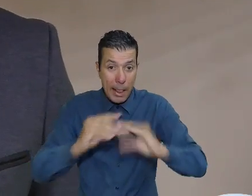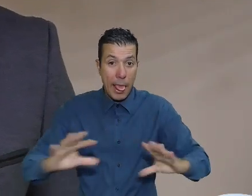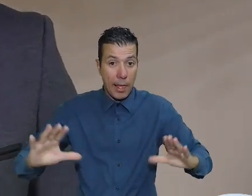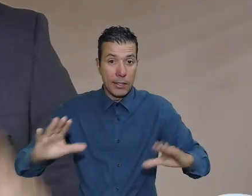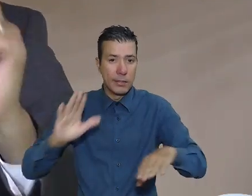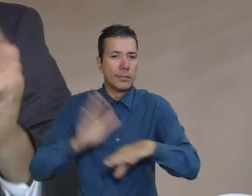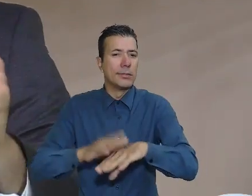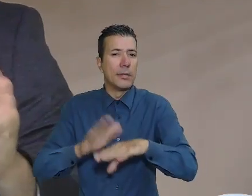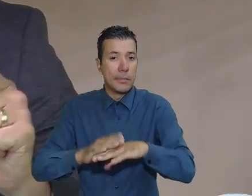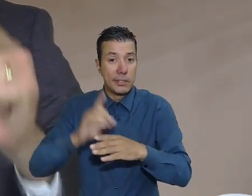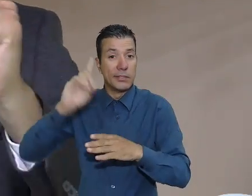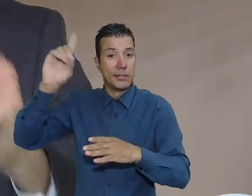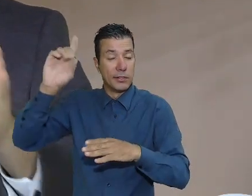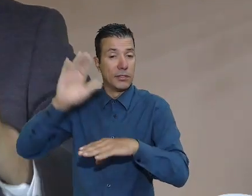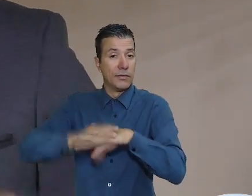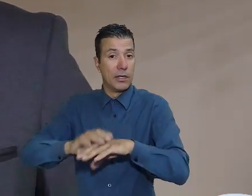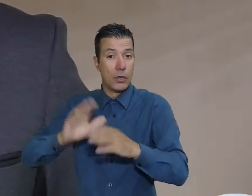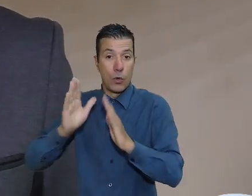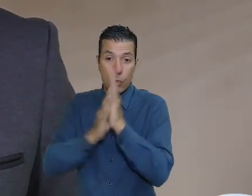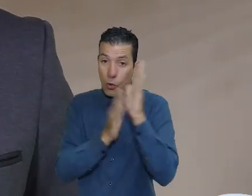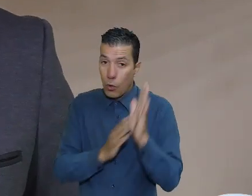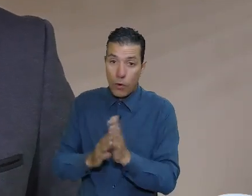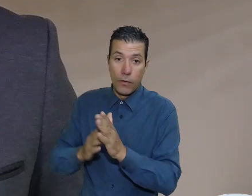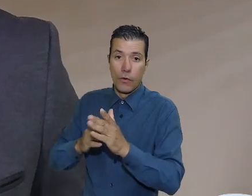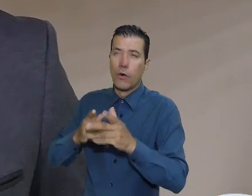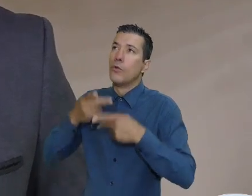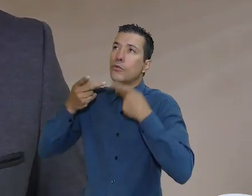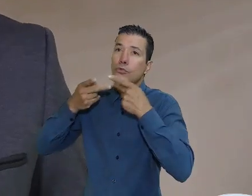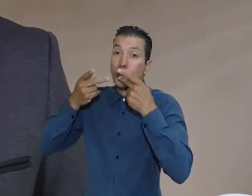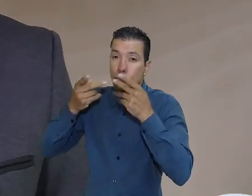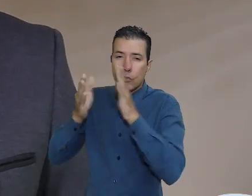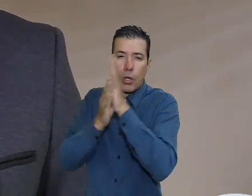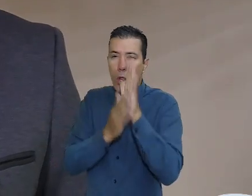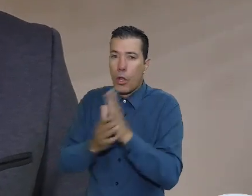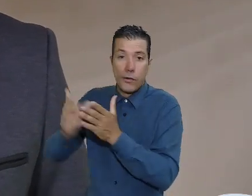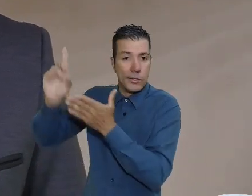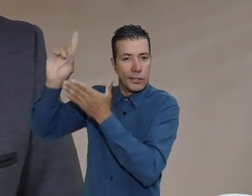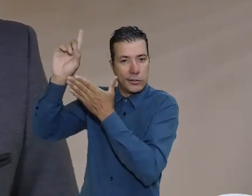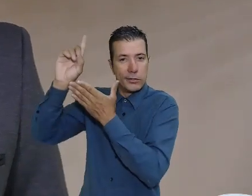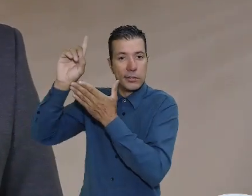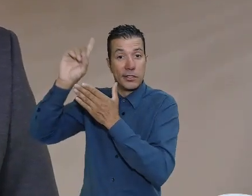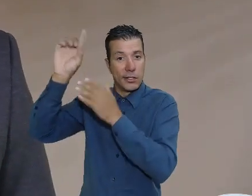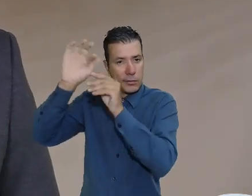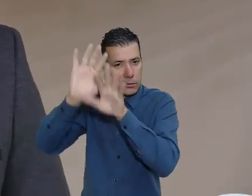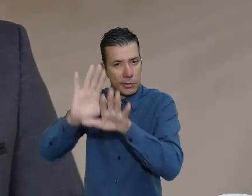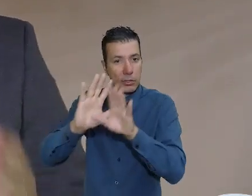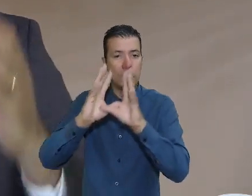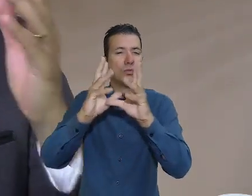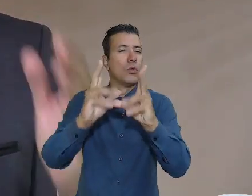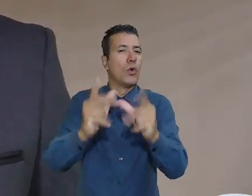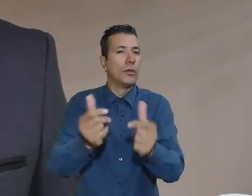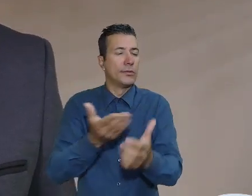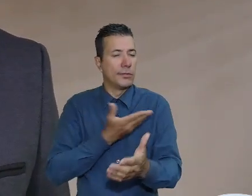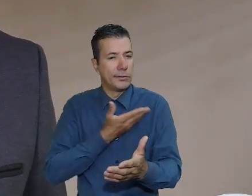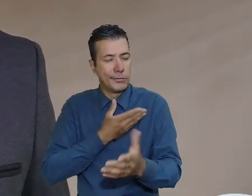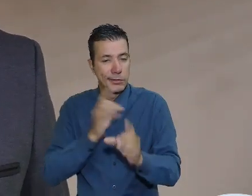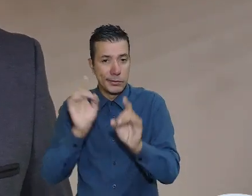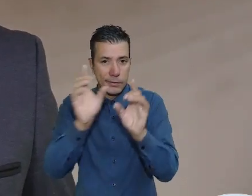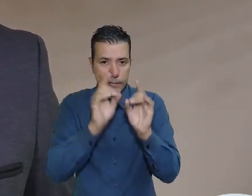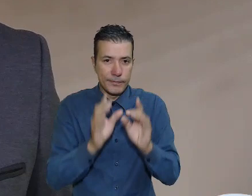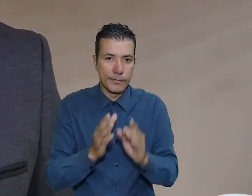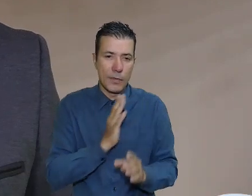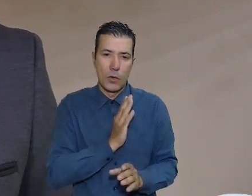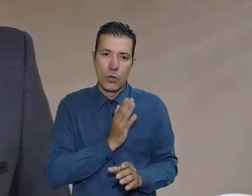estabeleça e que louvor possa sair dos lábios de cada uma dessas pessoas. Que Deus abençoe a todos vocês. Eu convido agora para uma